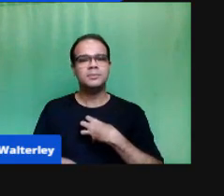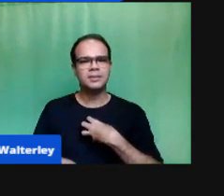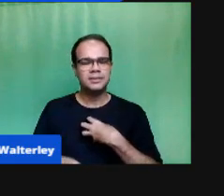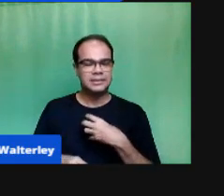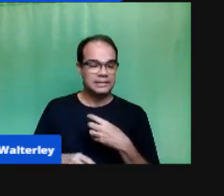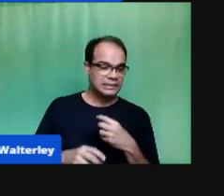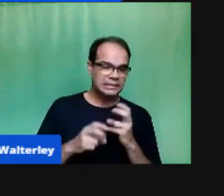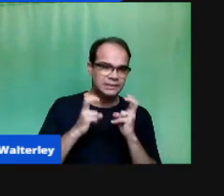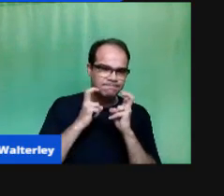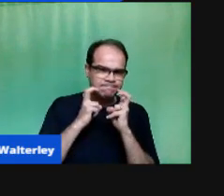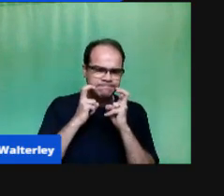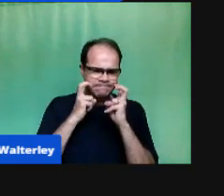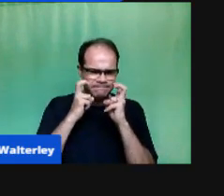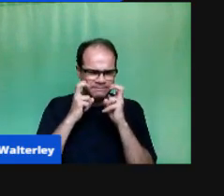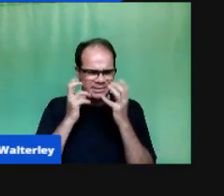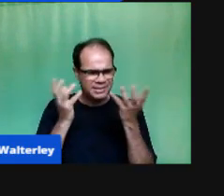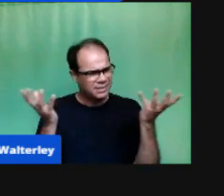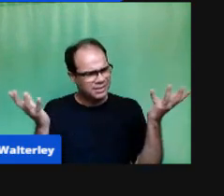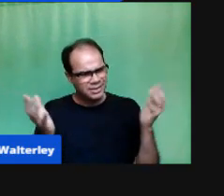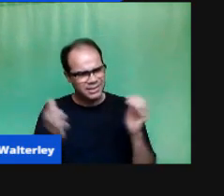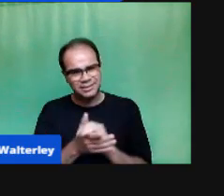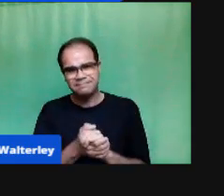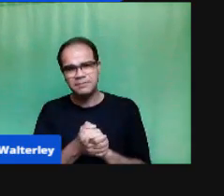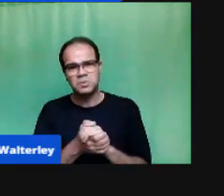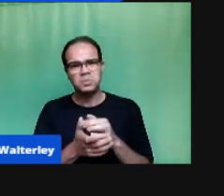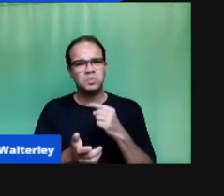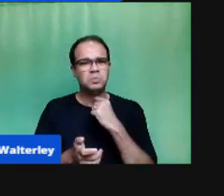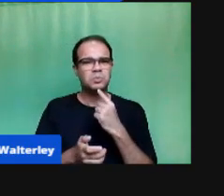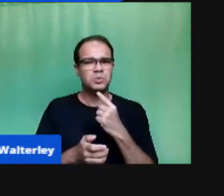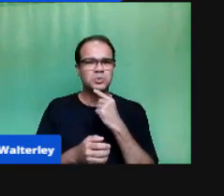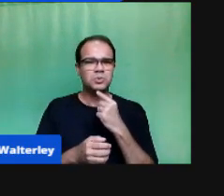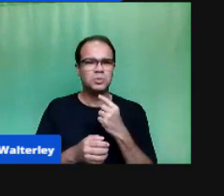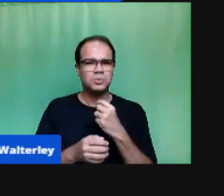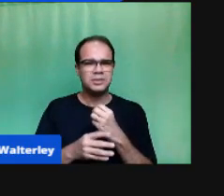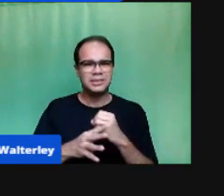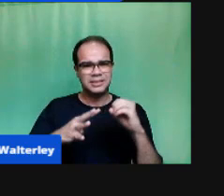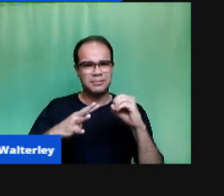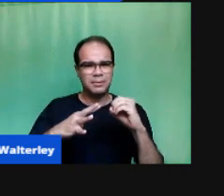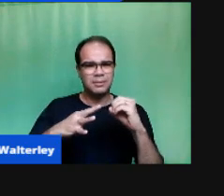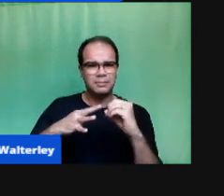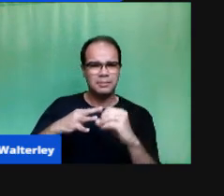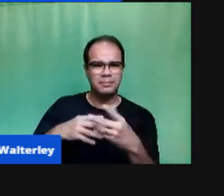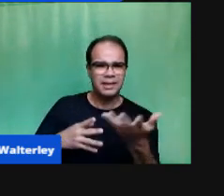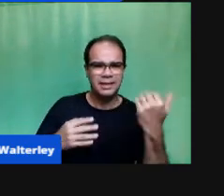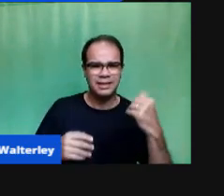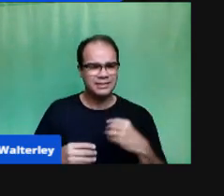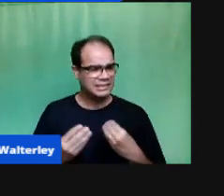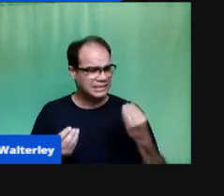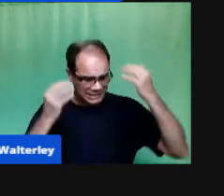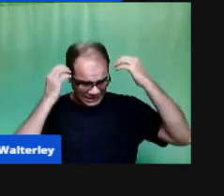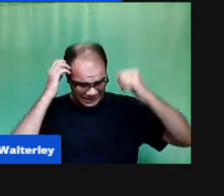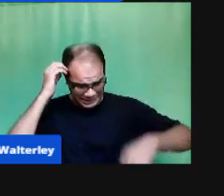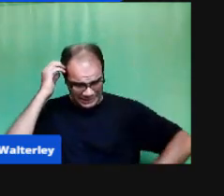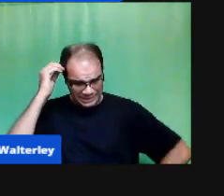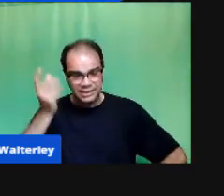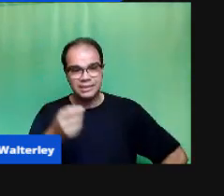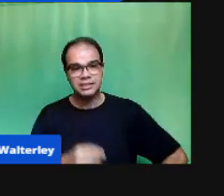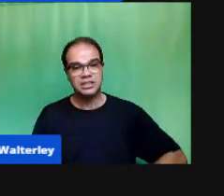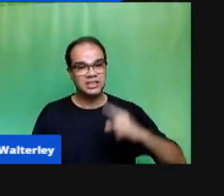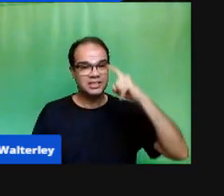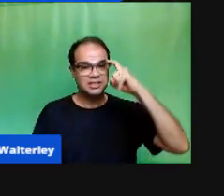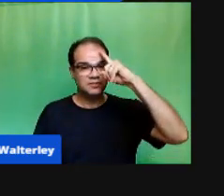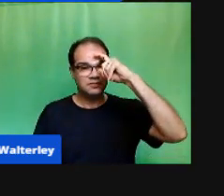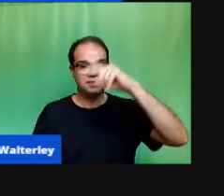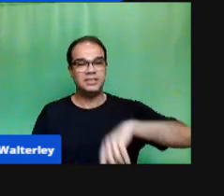familiarizado, né, com as redes, em aparecer para o aluno. Então, nós temos também essas